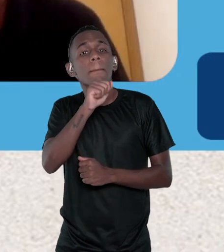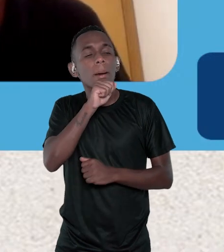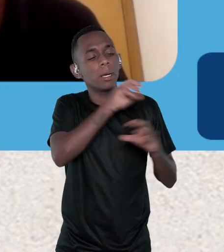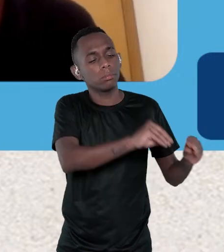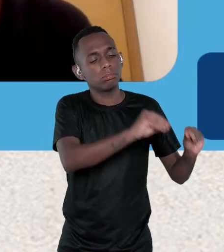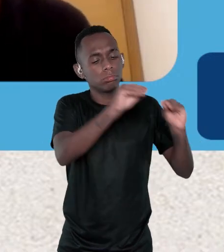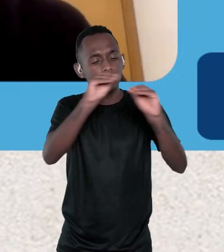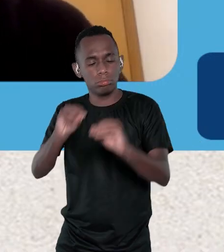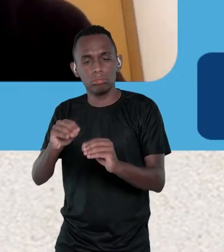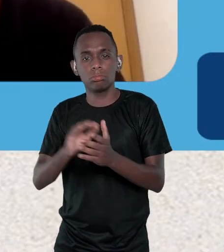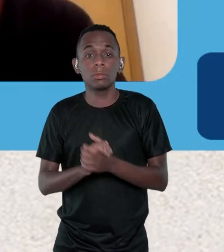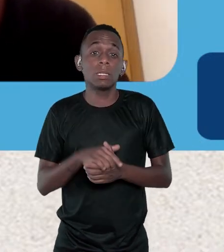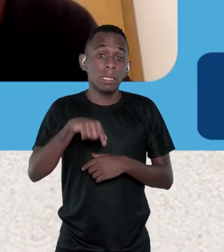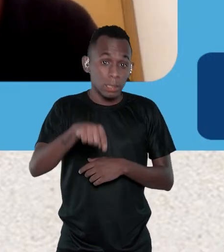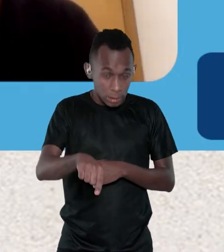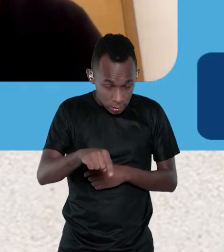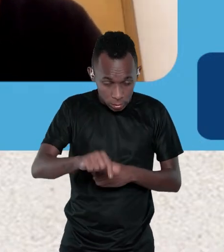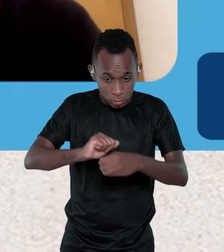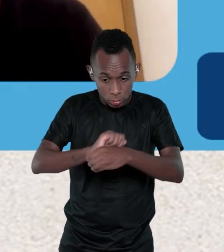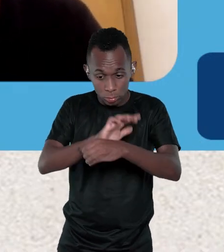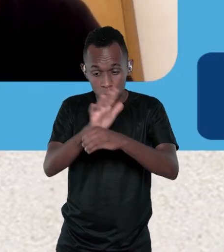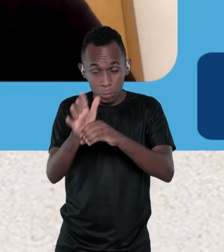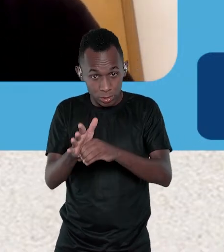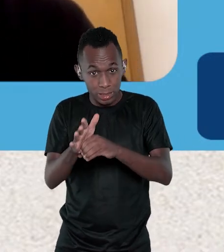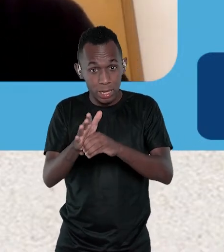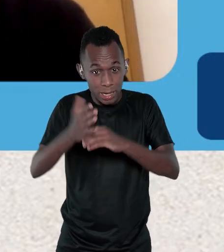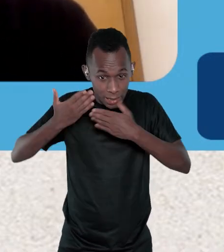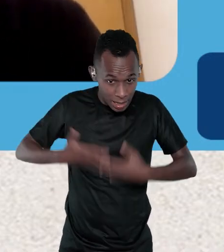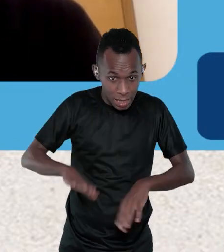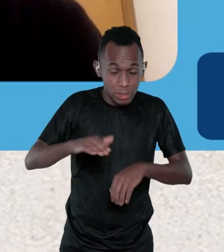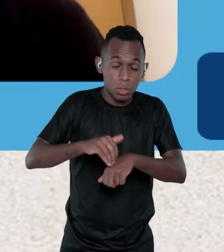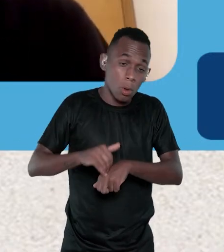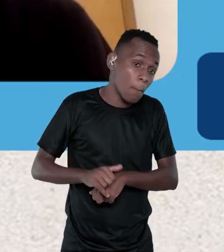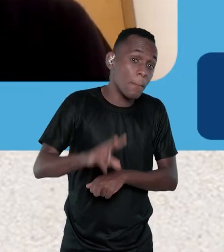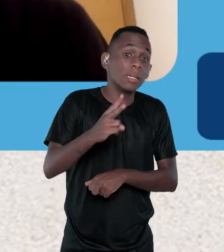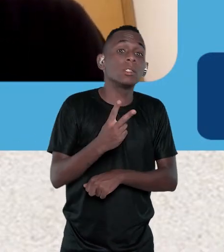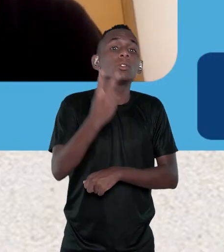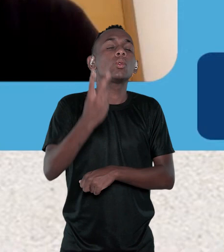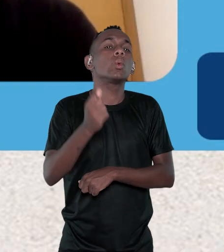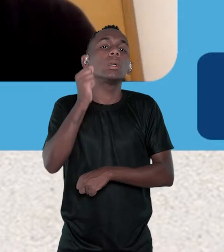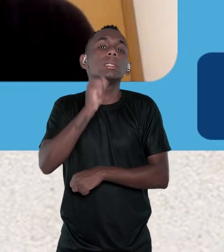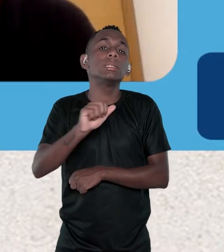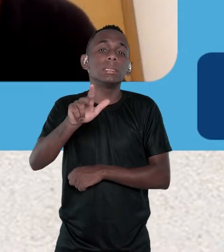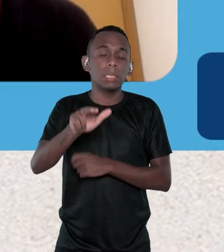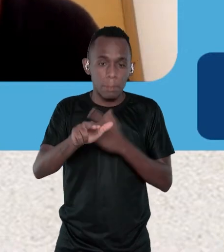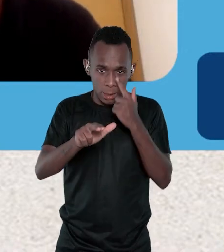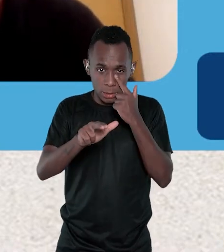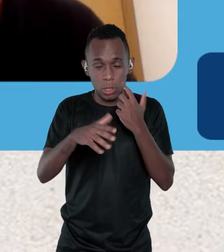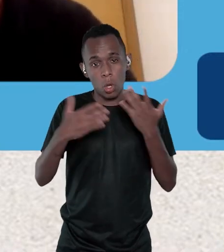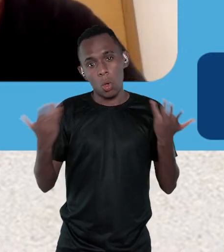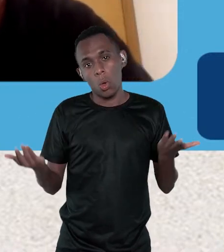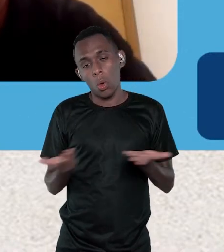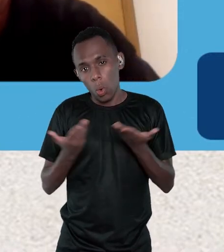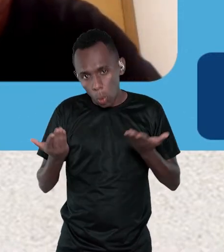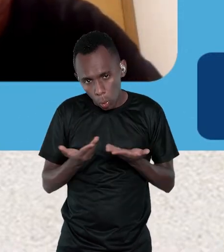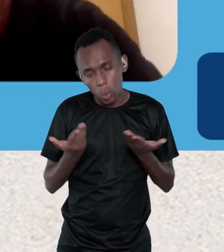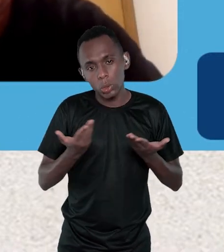pais, a gente mudou. Em Montes Claros nasceram mais 2 irmãs, que